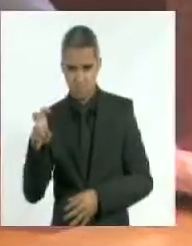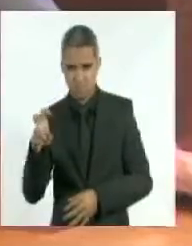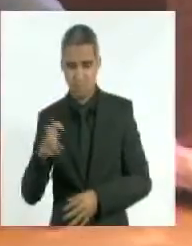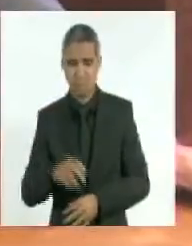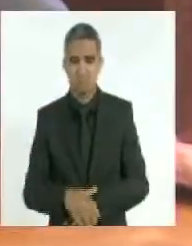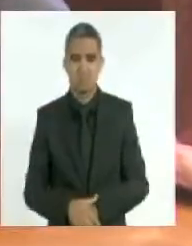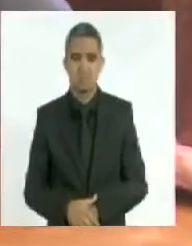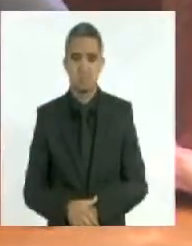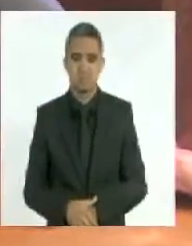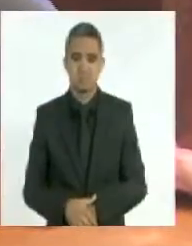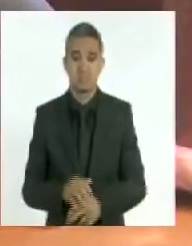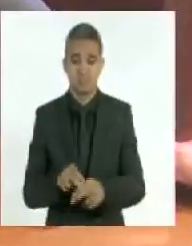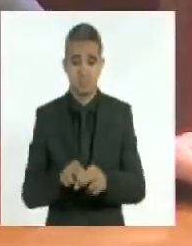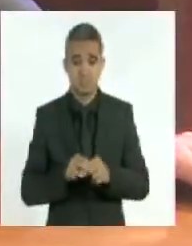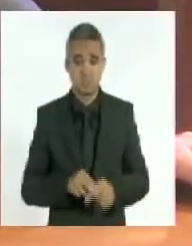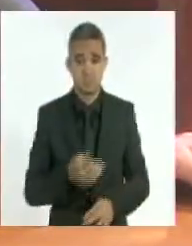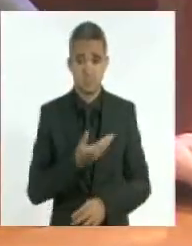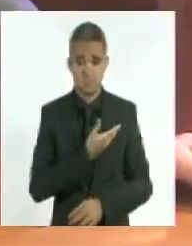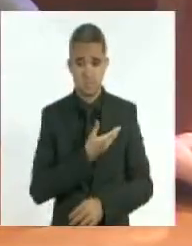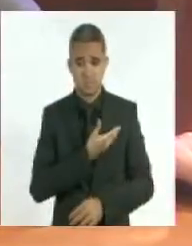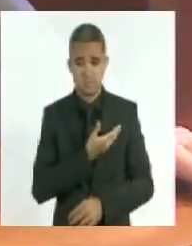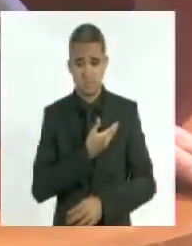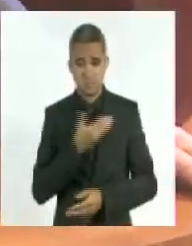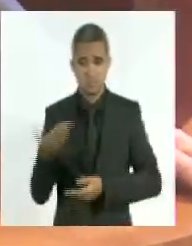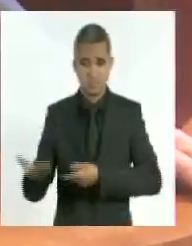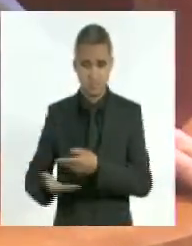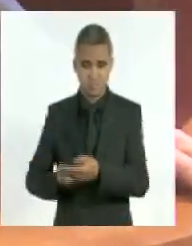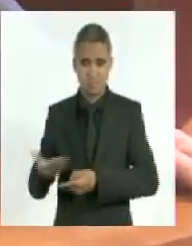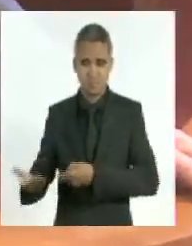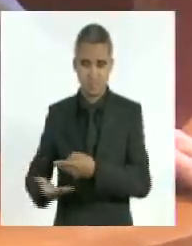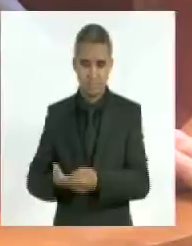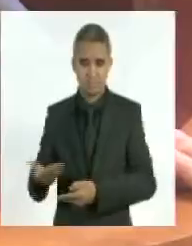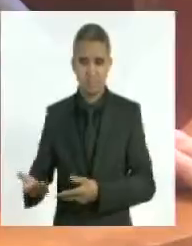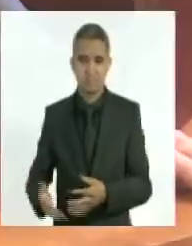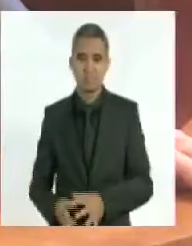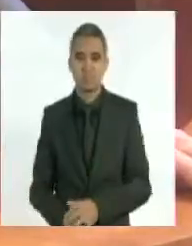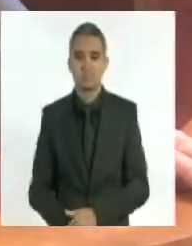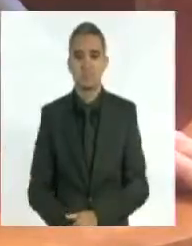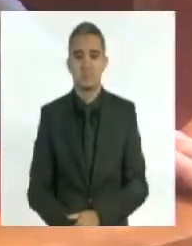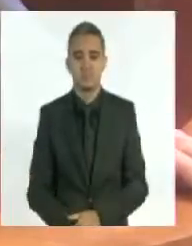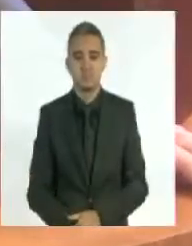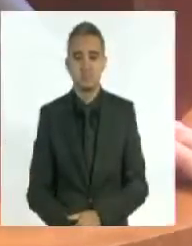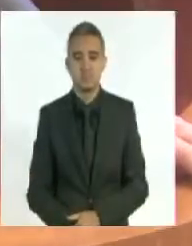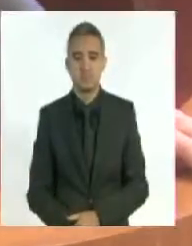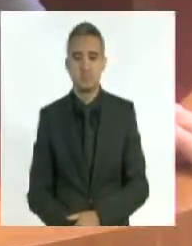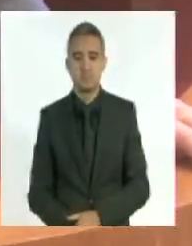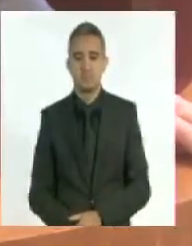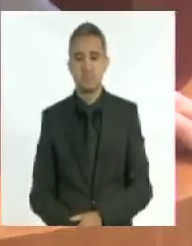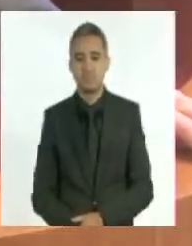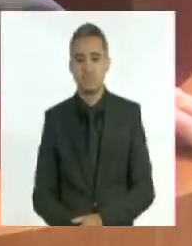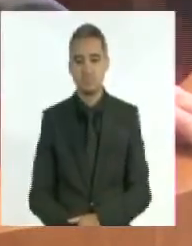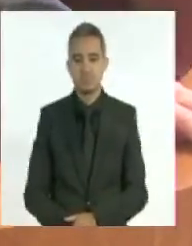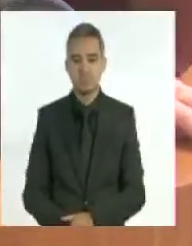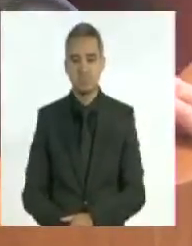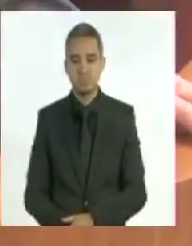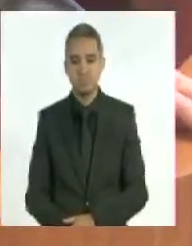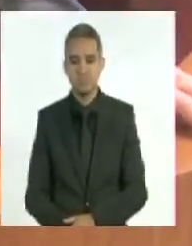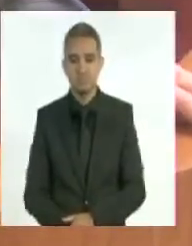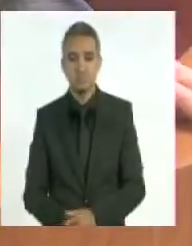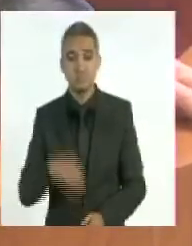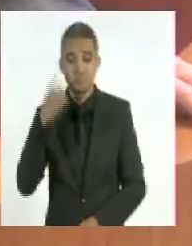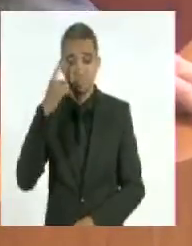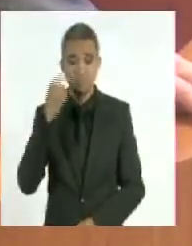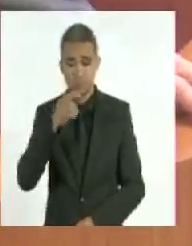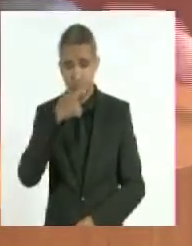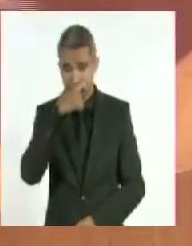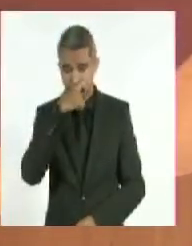Ilações à parte que a amizade pode fazer, se permite um ao outro trabalhar dessa ordem. Agora, eu só quero... Sérgio, o senhor vamos encerrar,